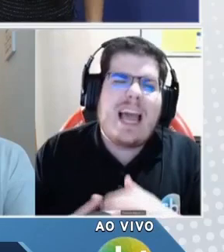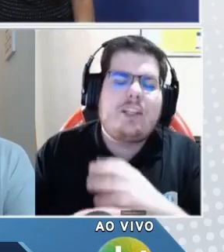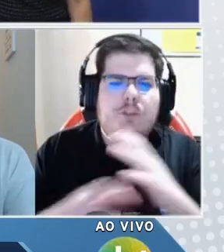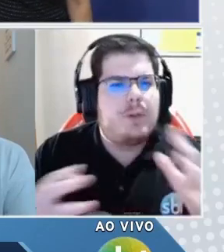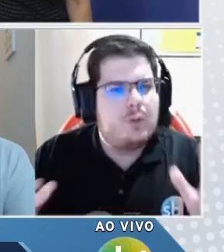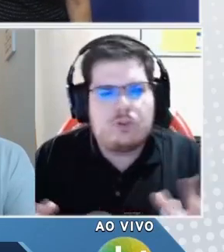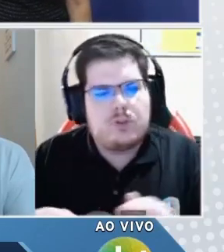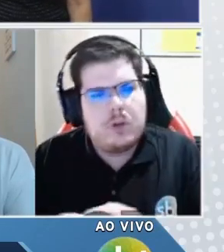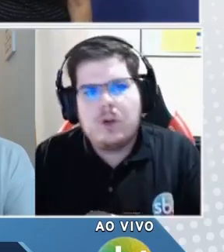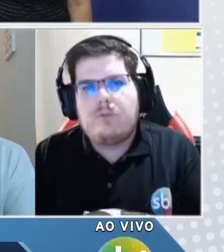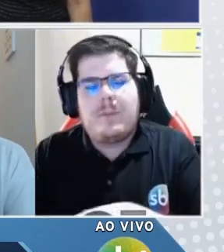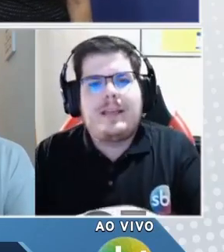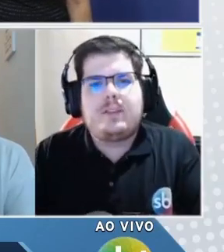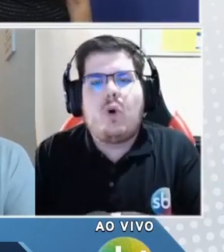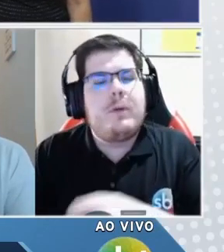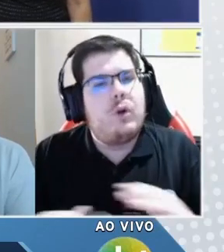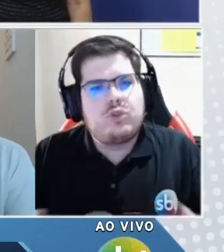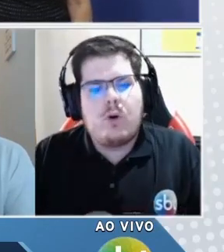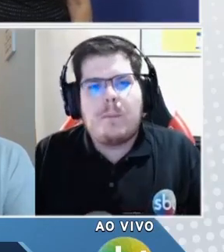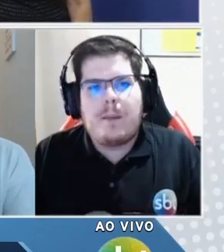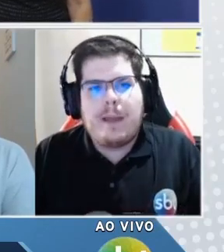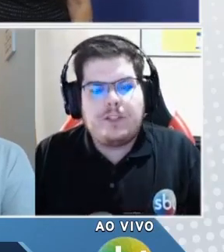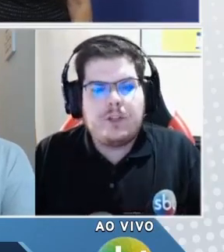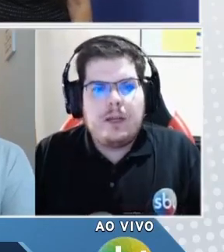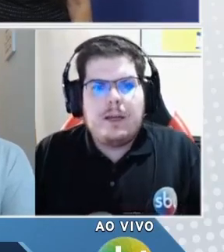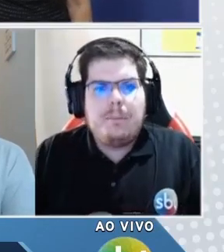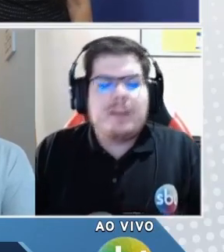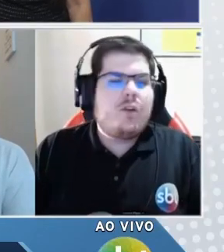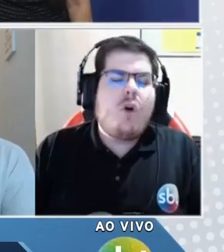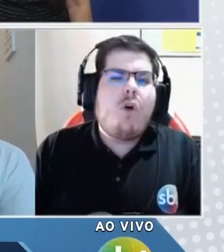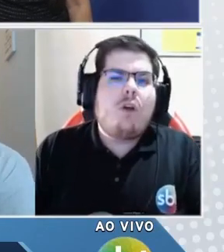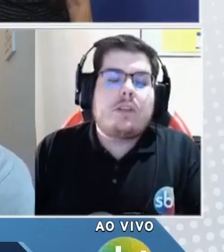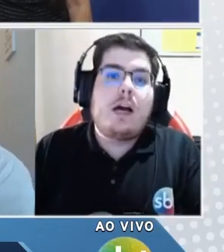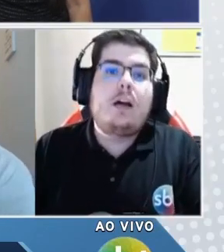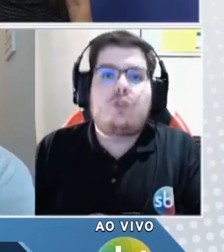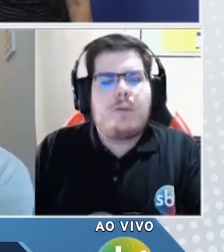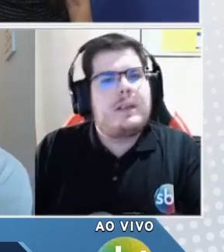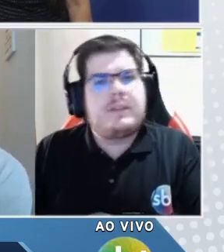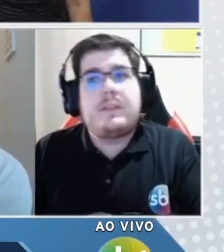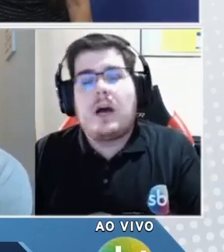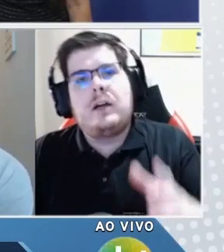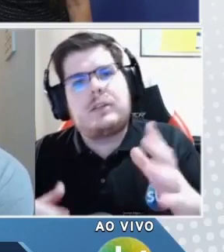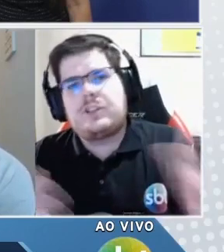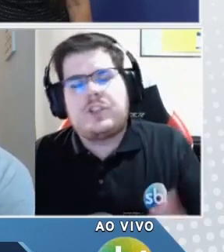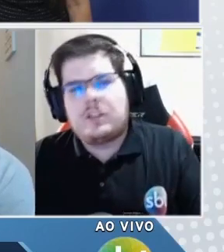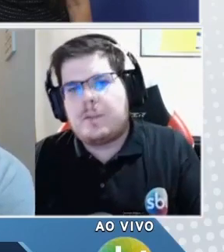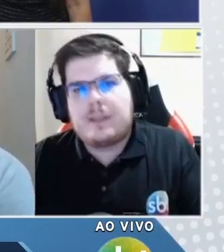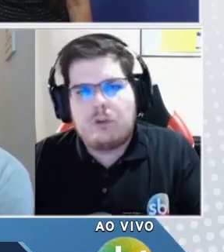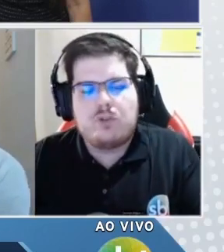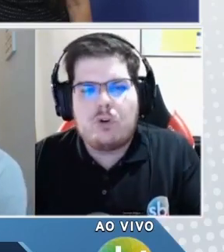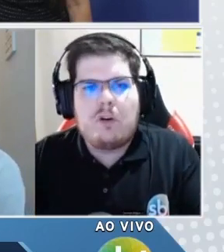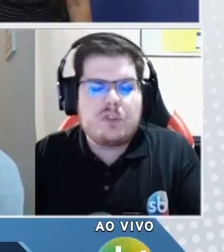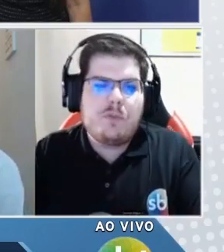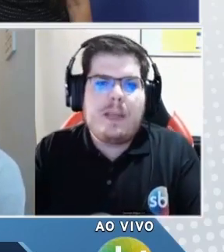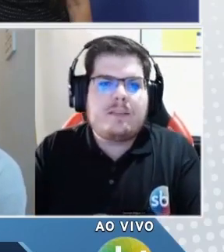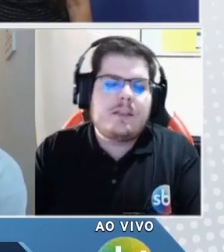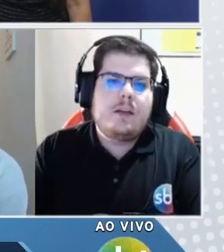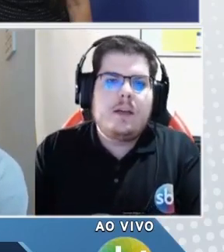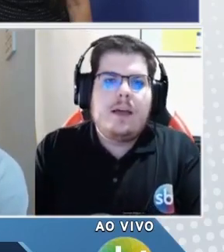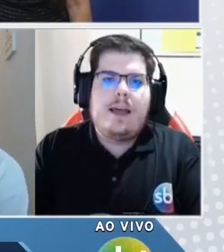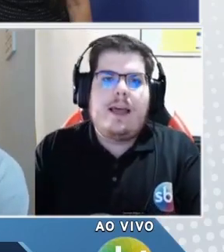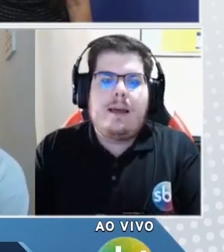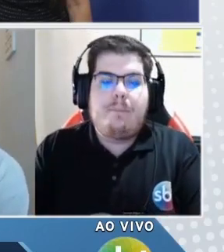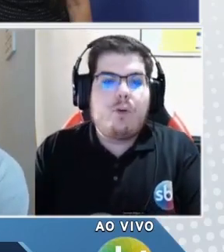a partir dos 7 minutos, o Fluminense dominou o jogo amplamente. Mas eu não concordo tanto que o Fluminense teve tantas chances de matar o jogo, não. Acho que o